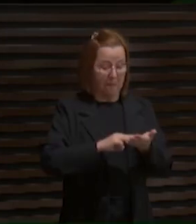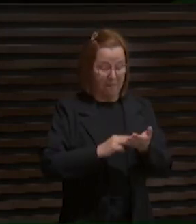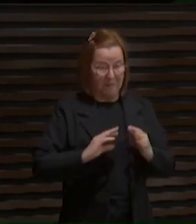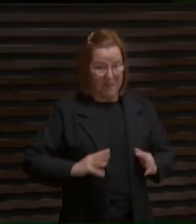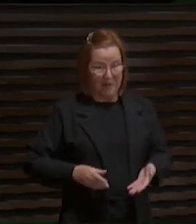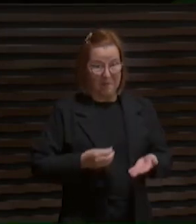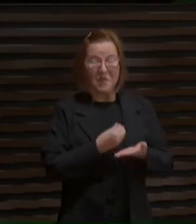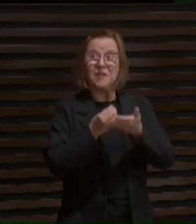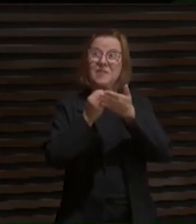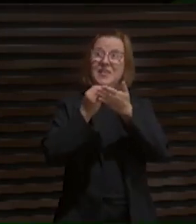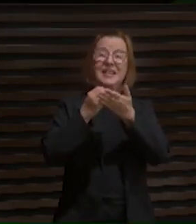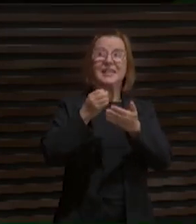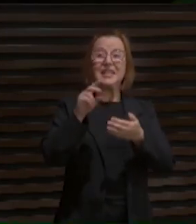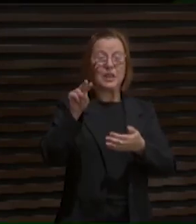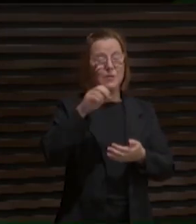a Deus.